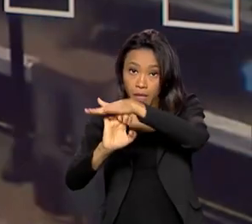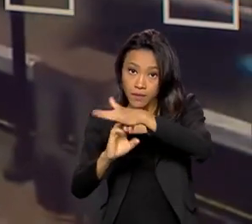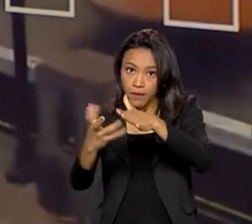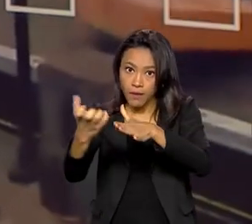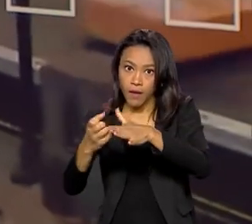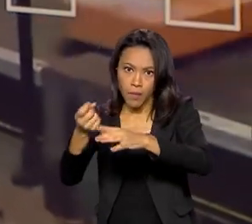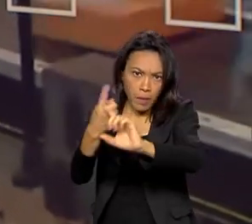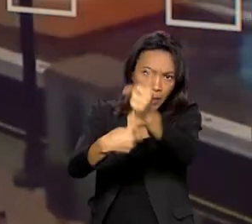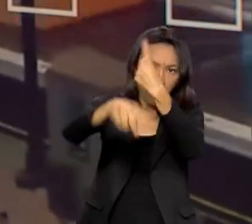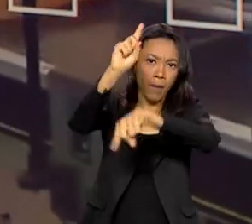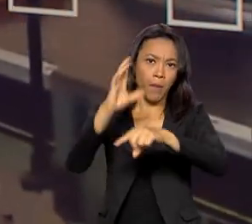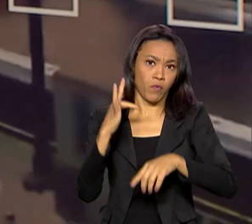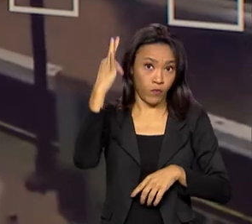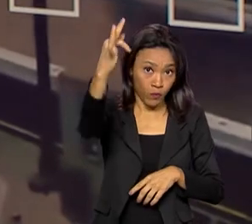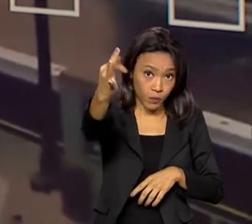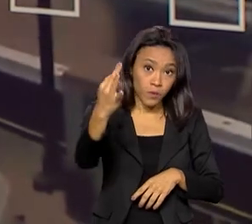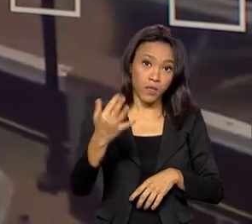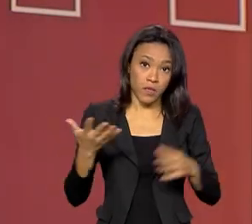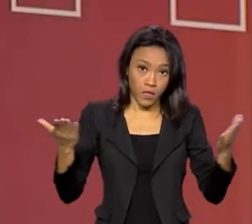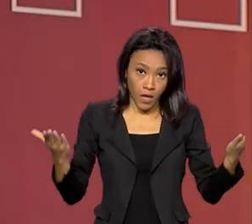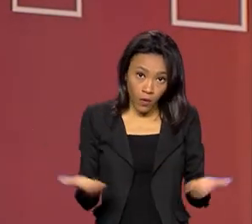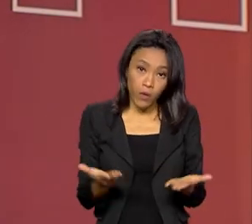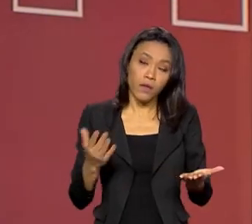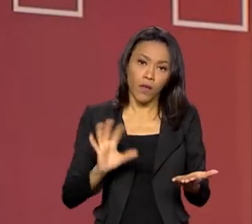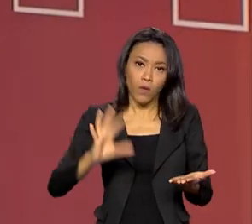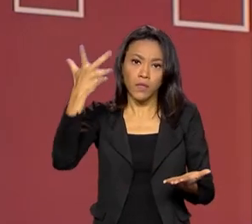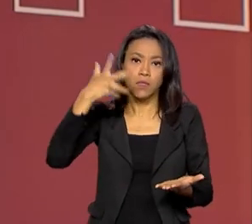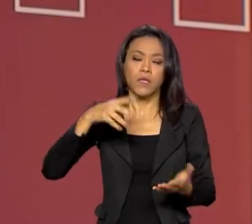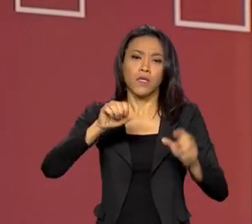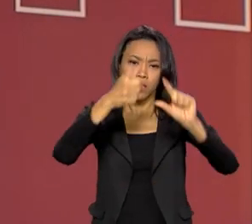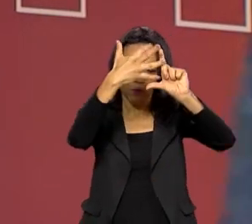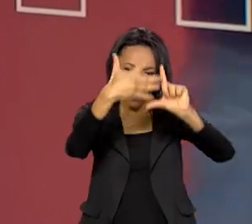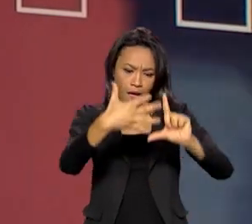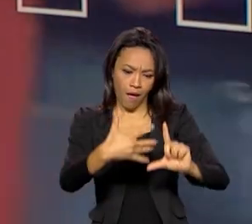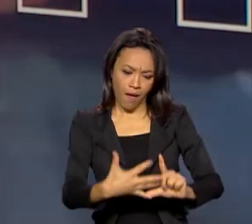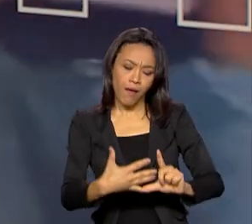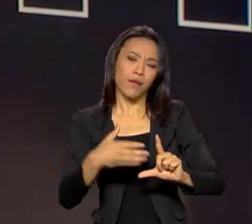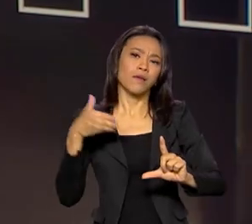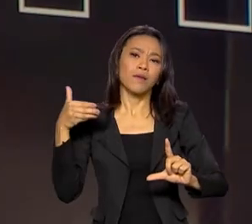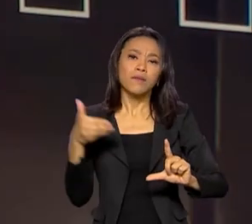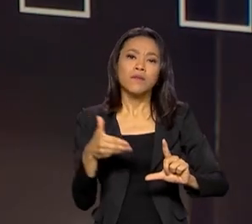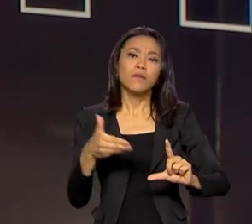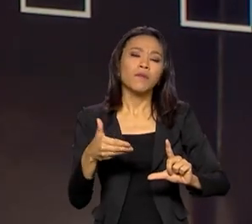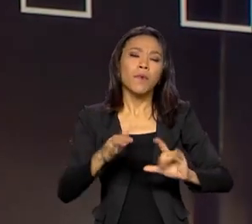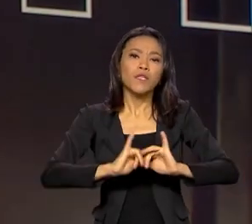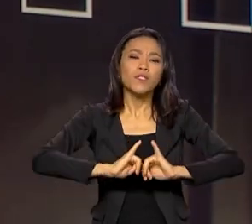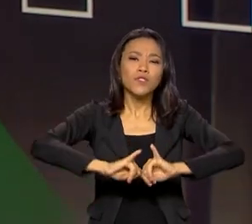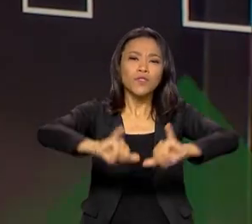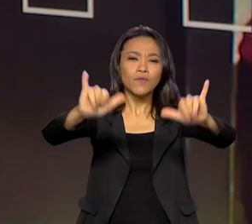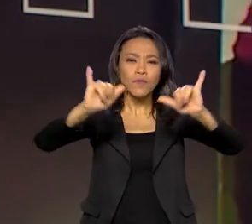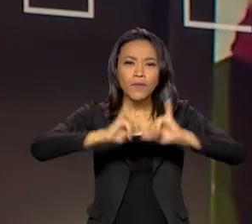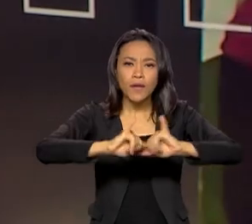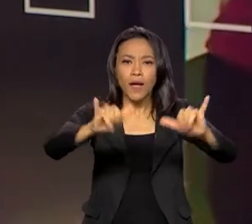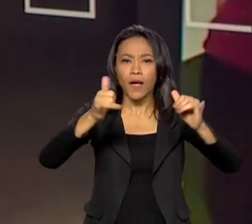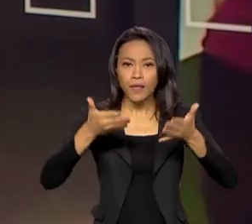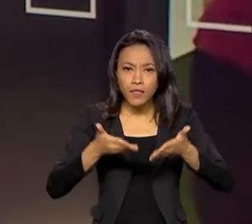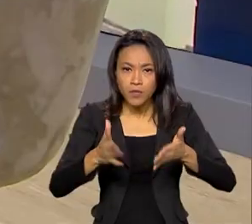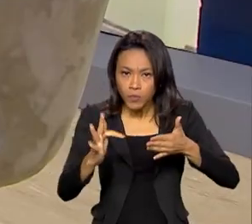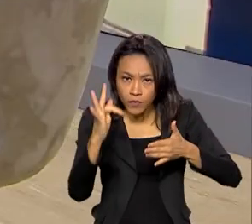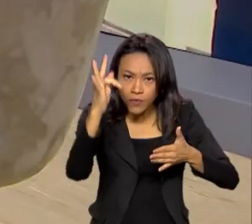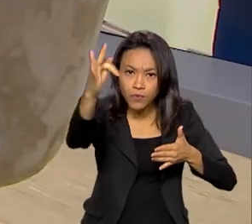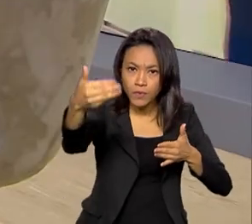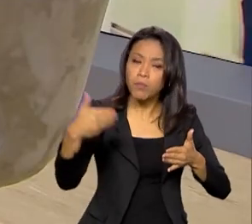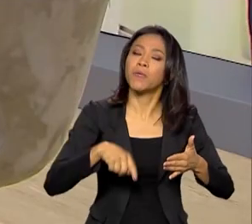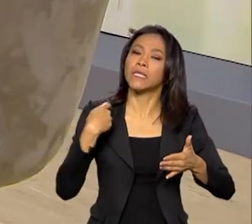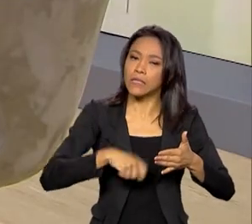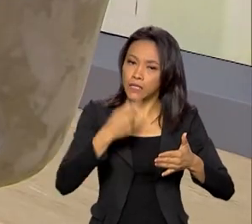ocorrendo agora em nossas bases, nossas plataformas para lançamento dessa condição cada vez mais permanente no futuro, tem